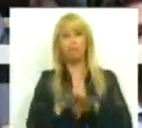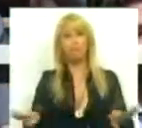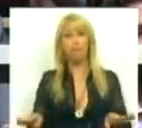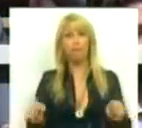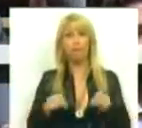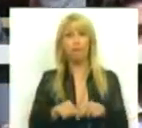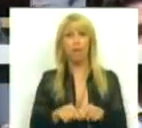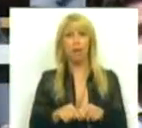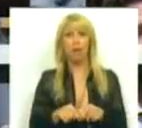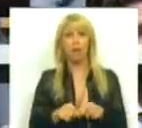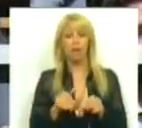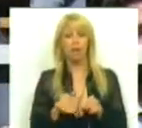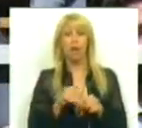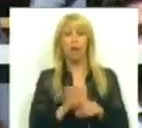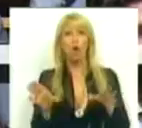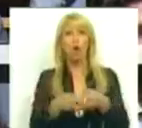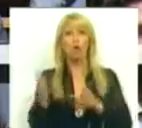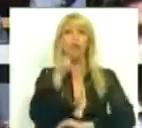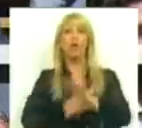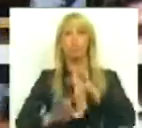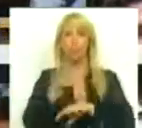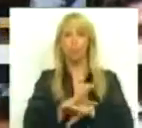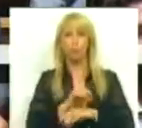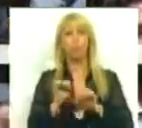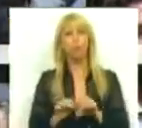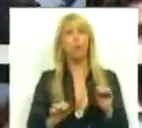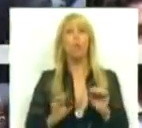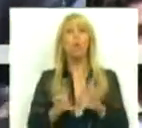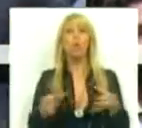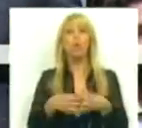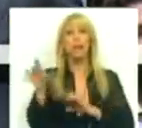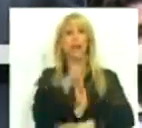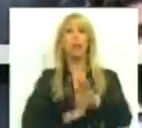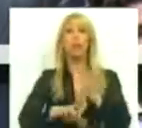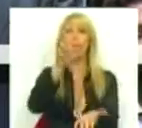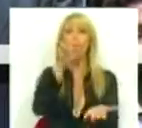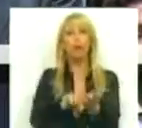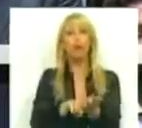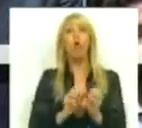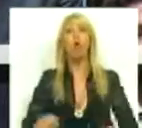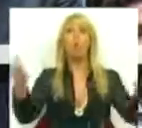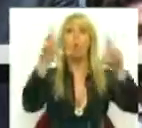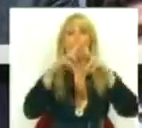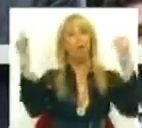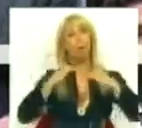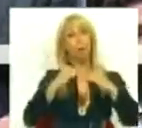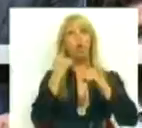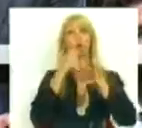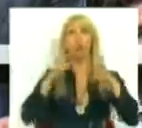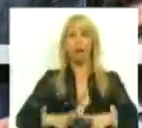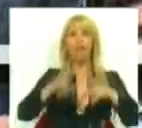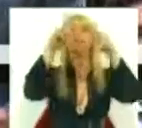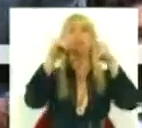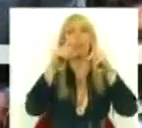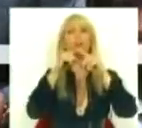neste próximo Conselho Europeu. É um Conselho Europeu que vai aprovar um novo pacto para o crescimento e para o emprego,